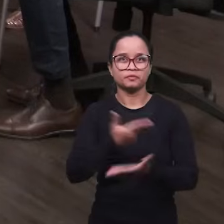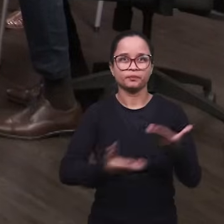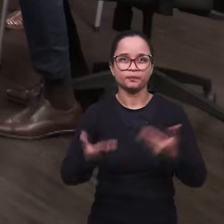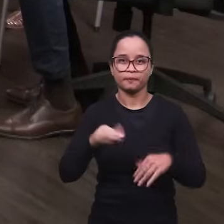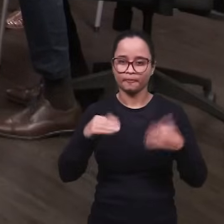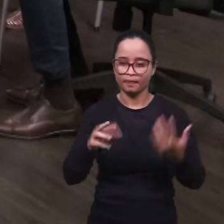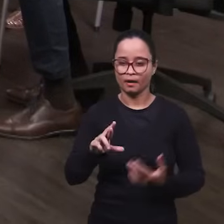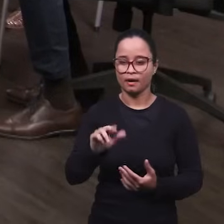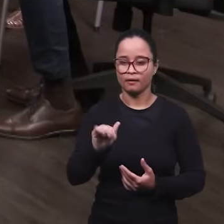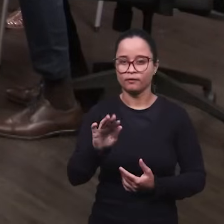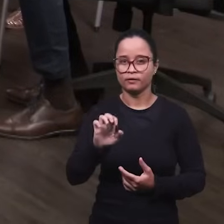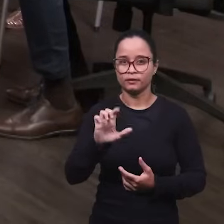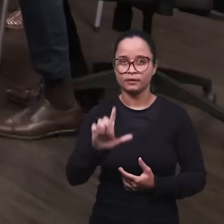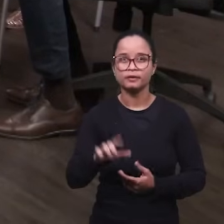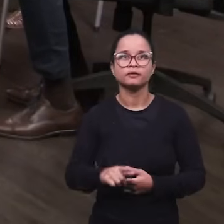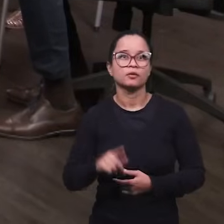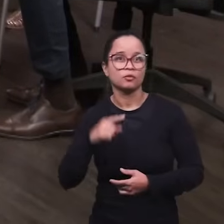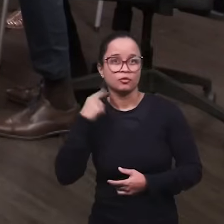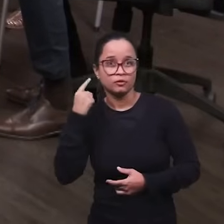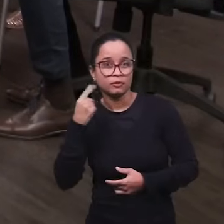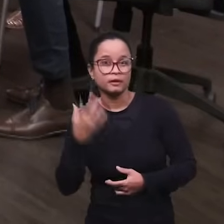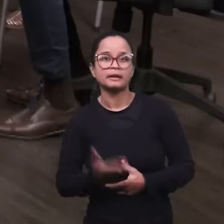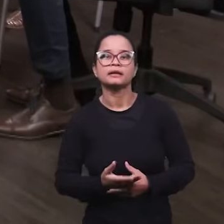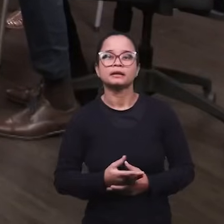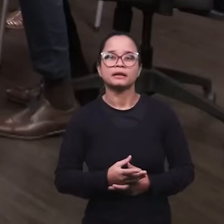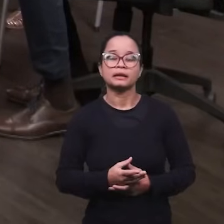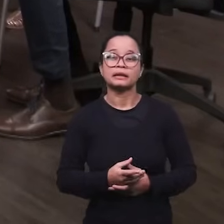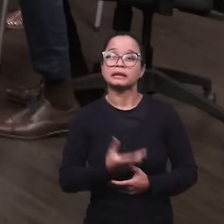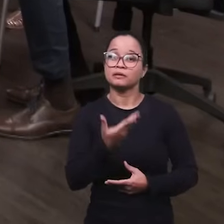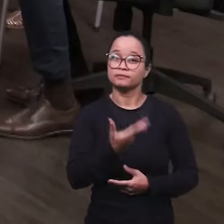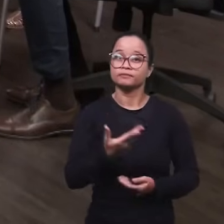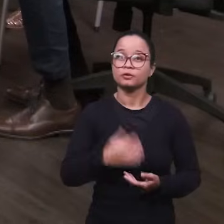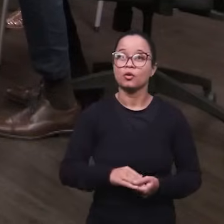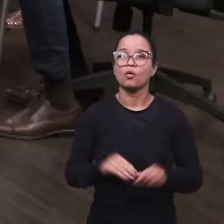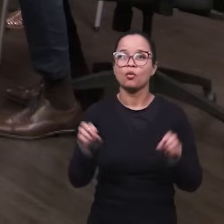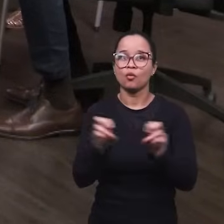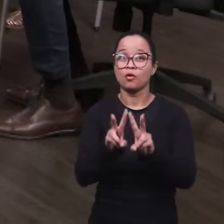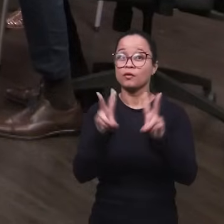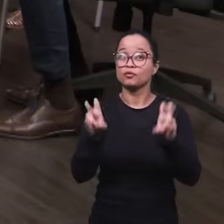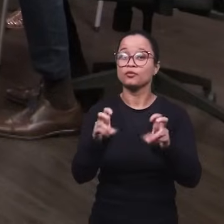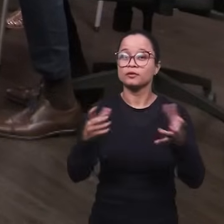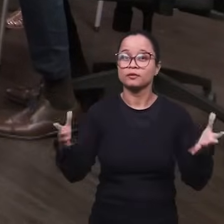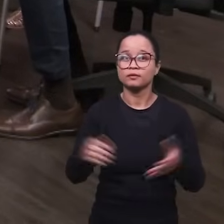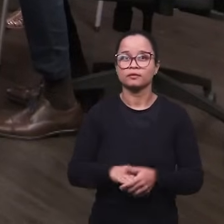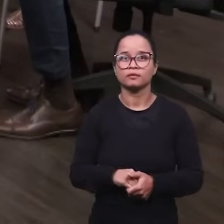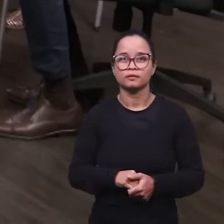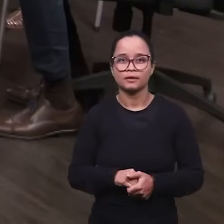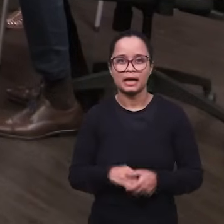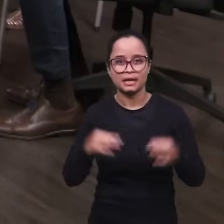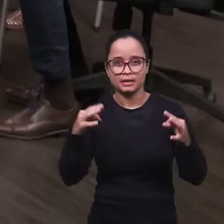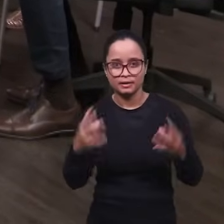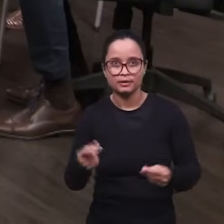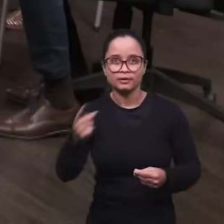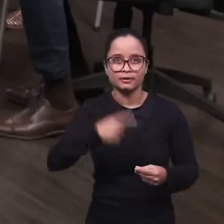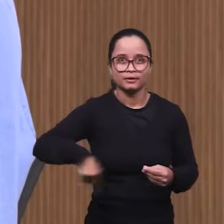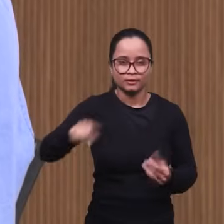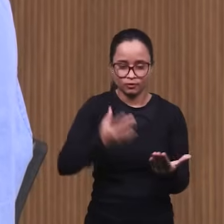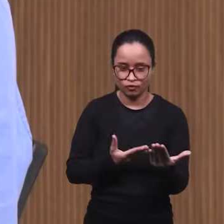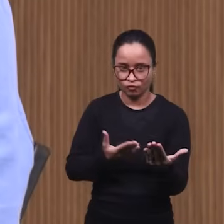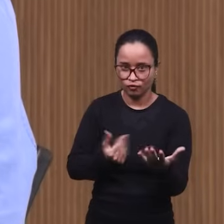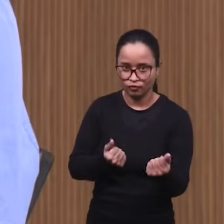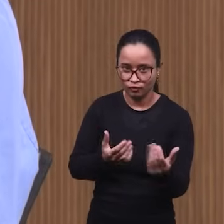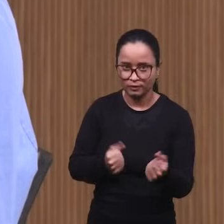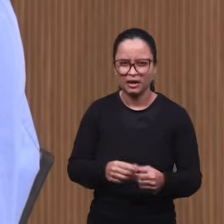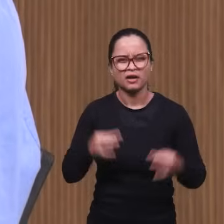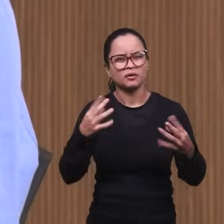Rafael, nós temos uma advogada aqui, doutora Carla Kenny. Qual o tema do programa de hoje? O tema fala tudo a ver com nós jovens,